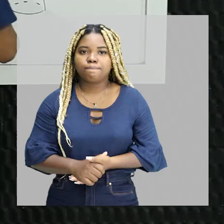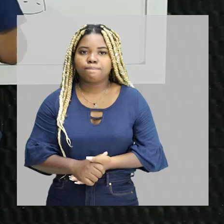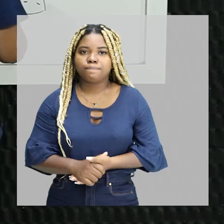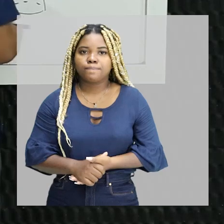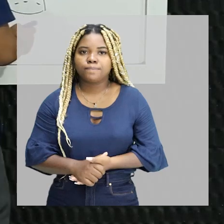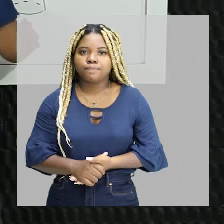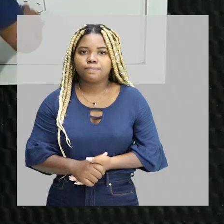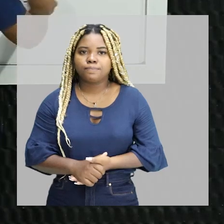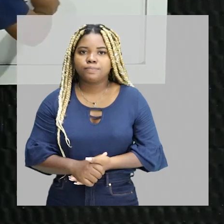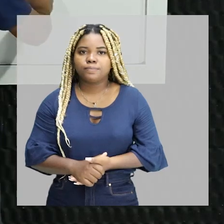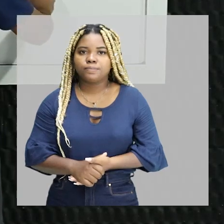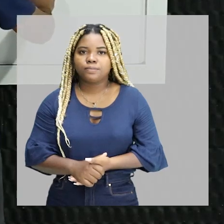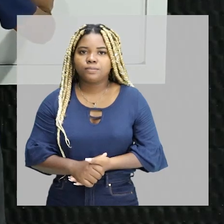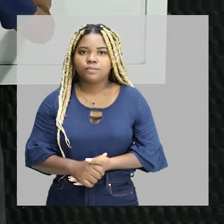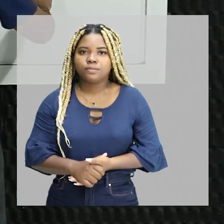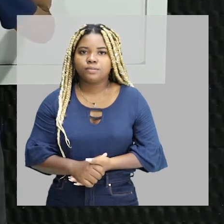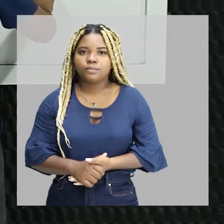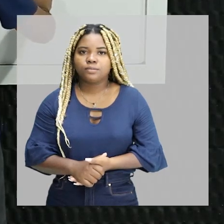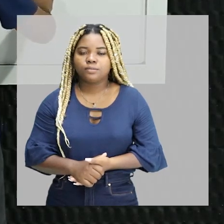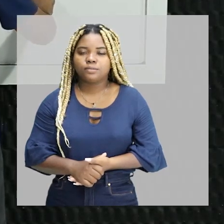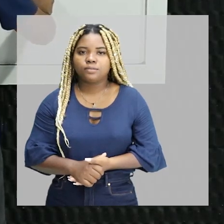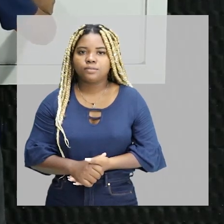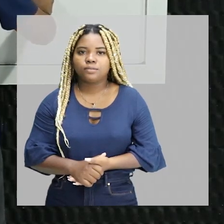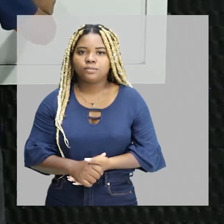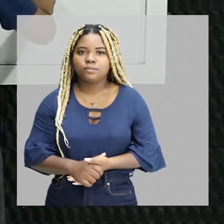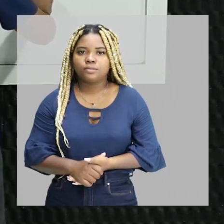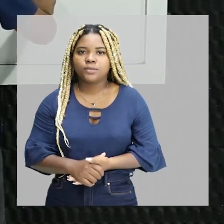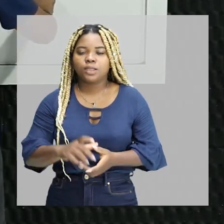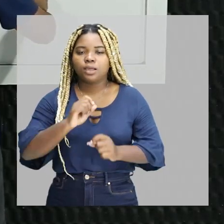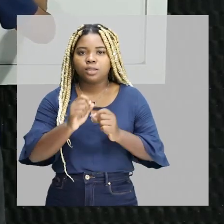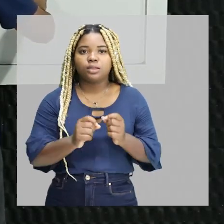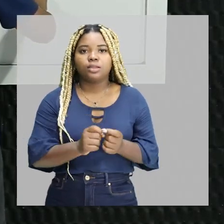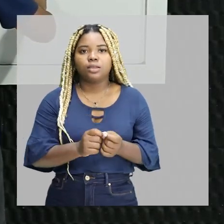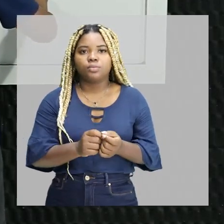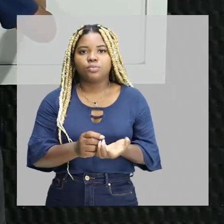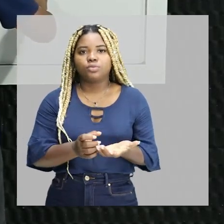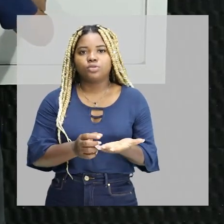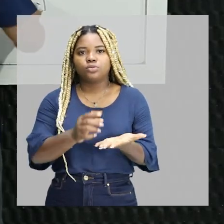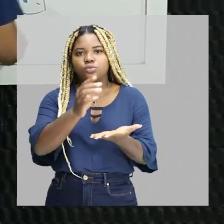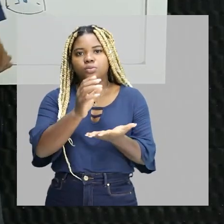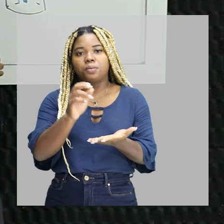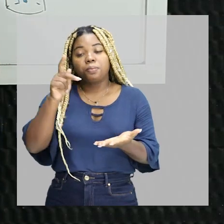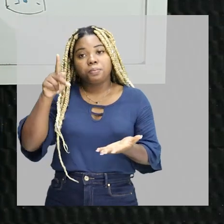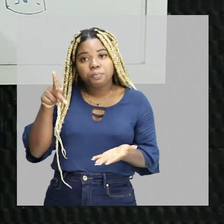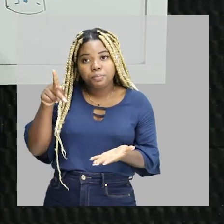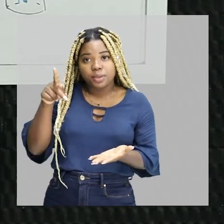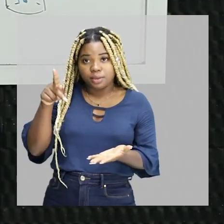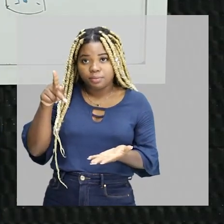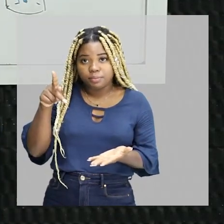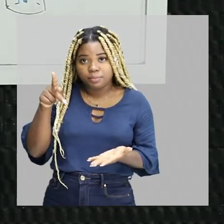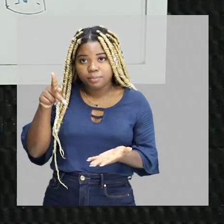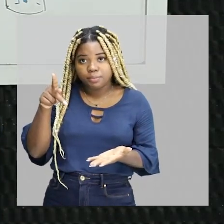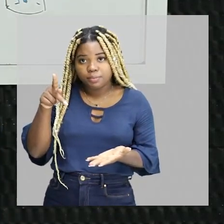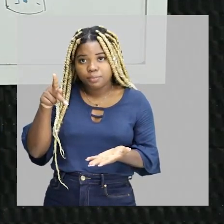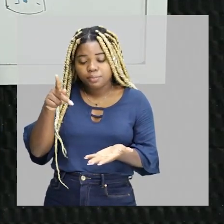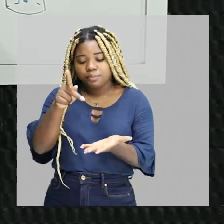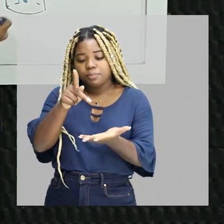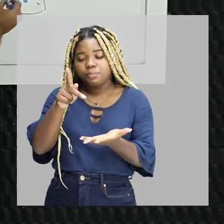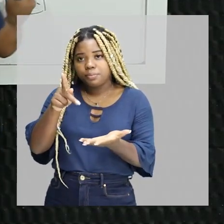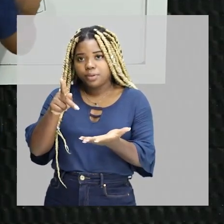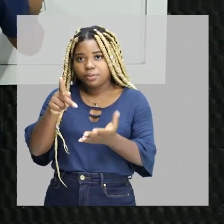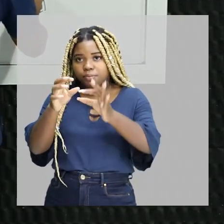Para baixo, nós já vamos ter desse corpo o seu peso do corpo,